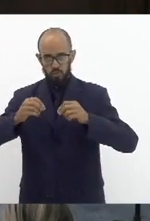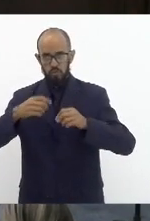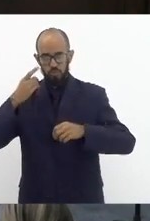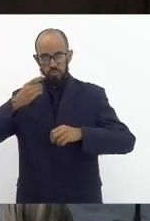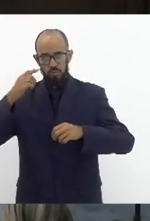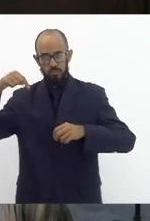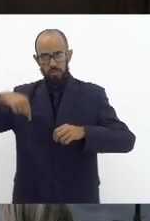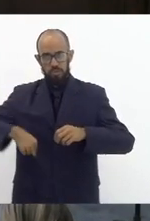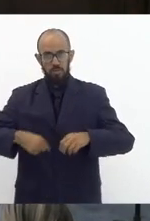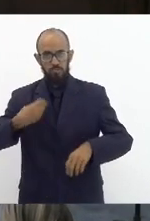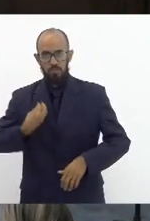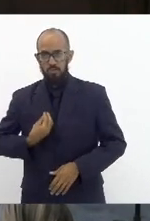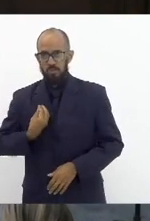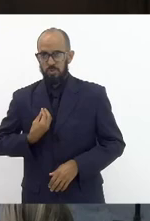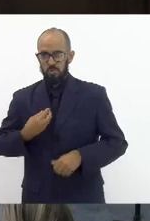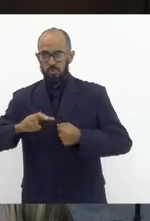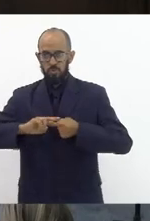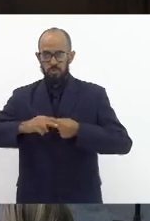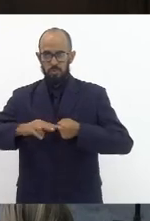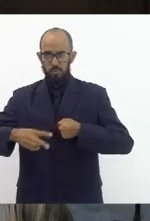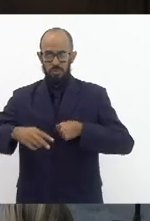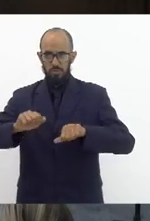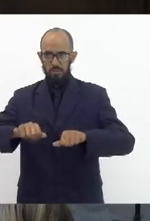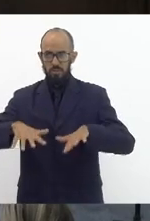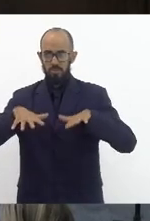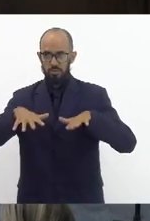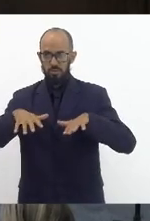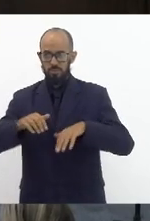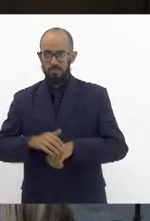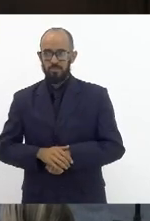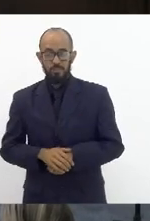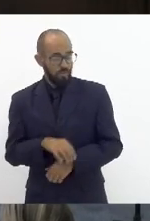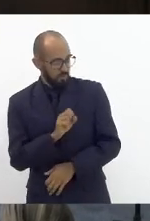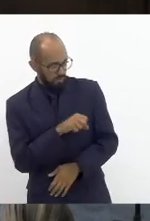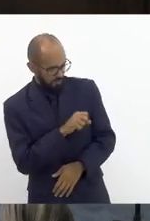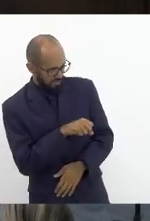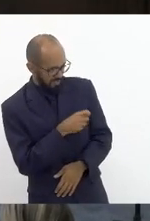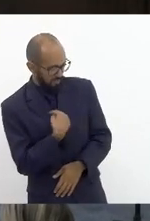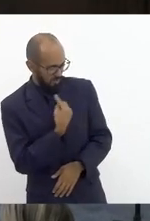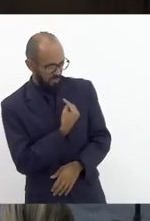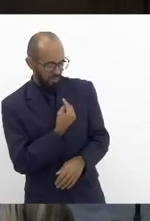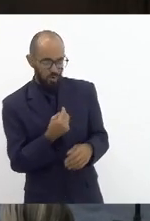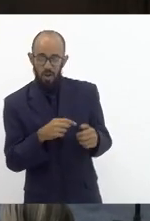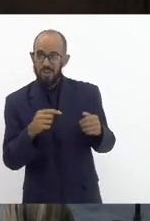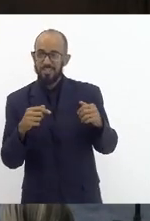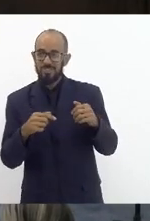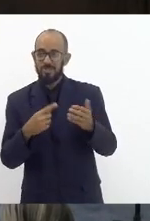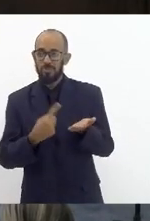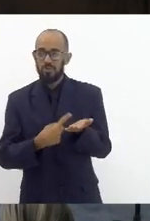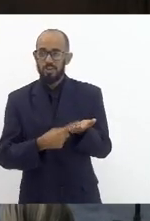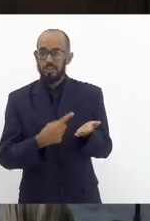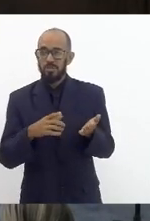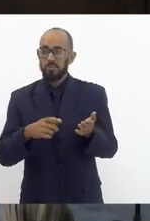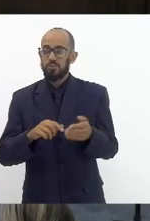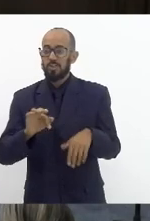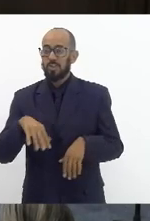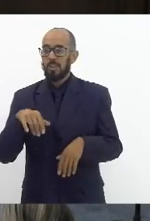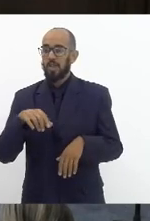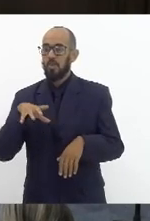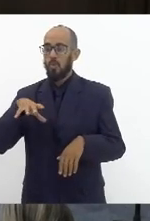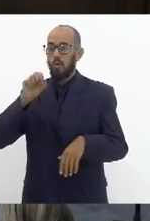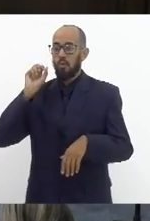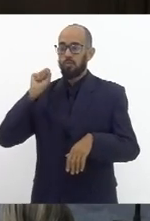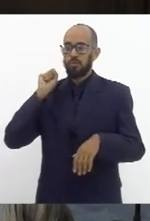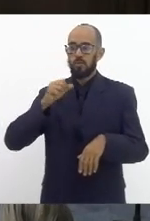como fruto dessa audiência pública. Então, a autoria da deputada Marta Rocha... Foi exatamente isso que a gente ponderou aqui. E quem ouviu a minha